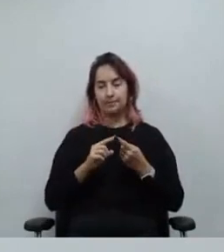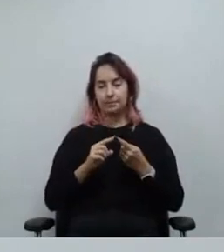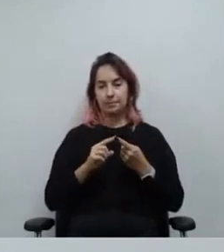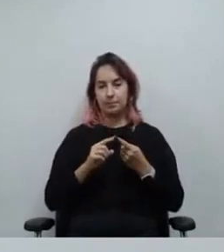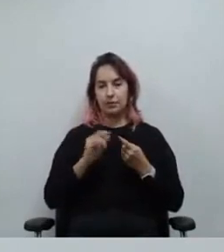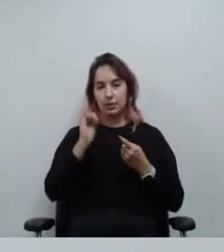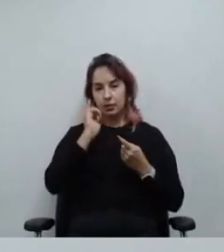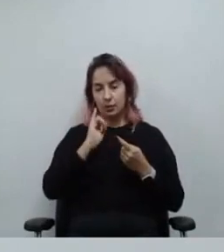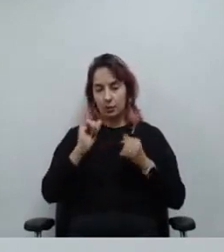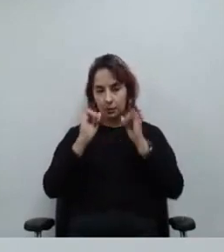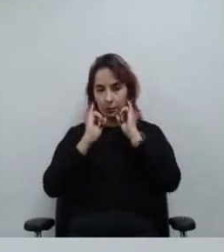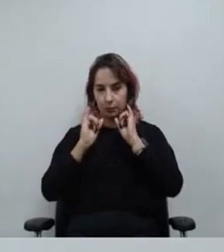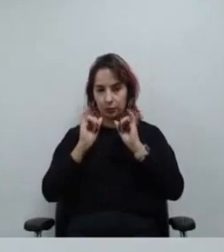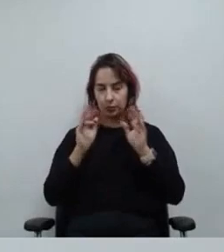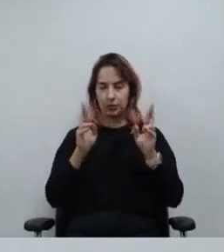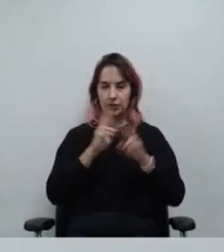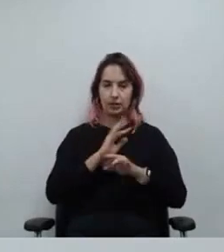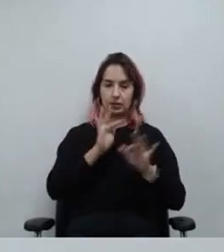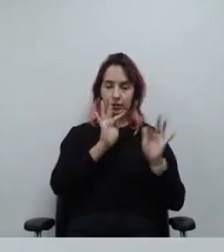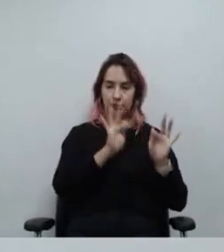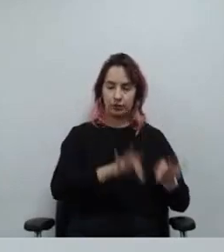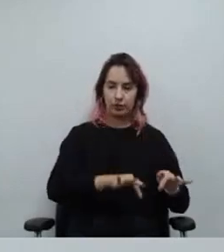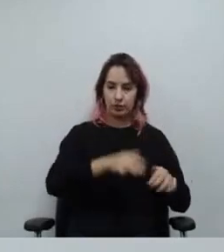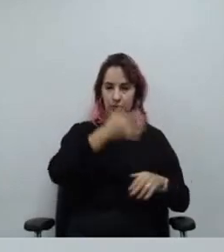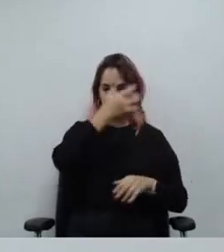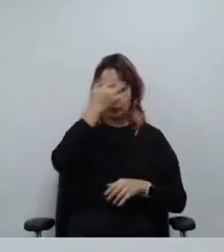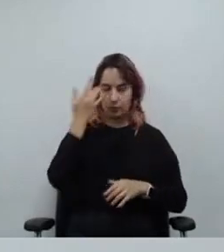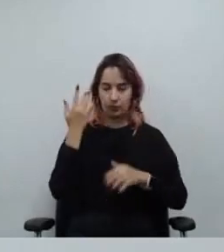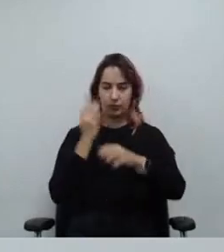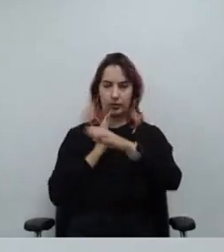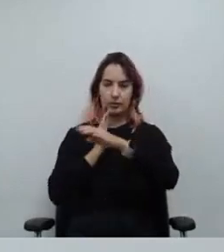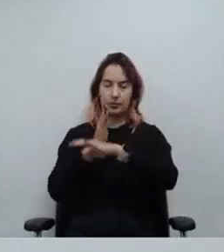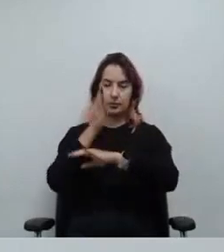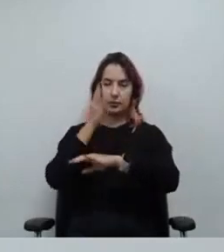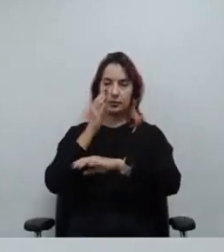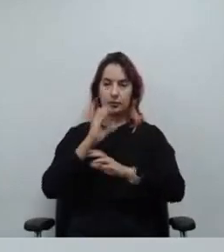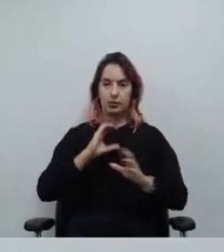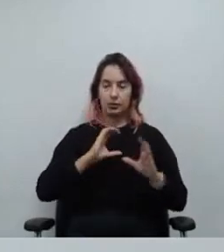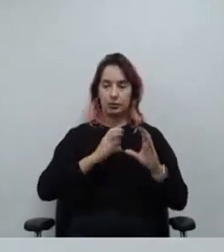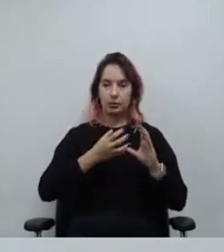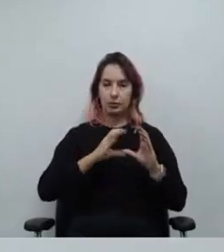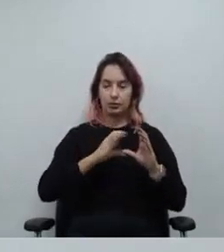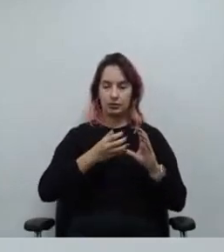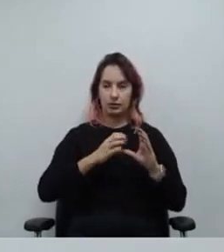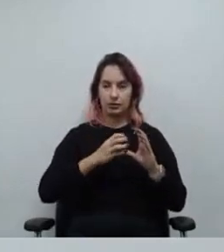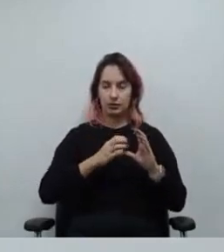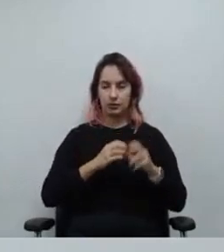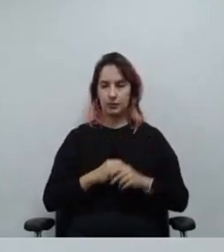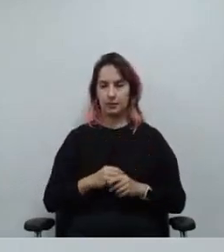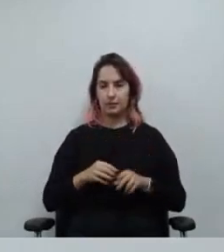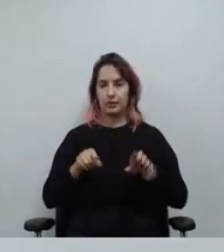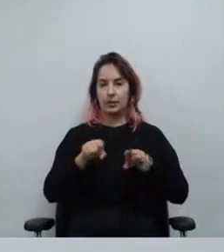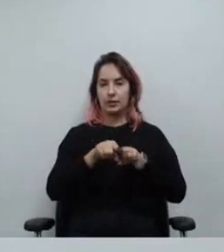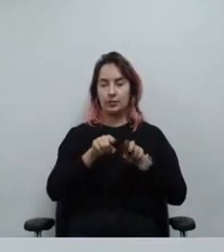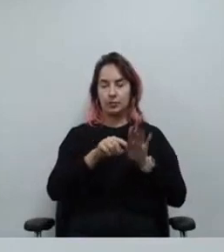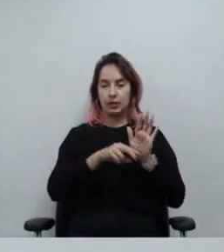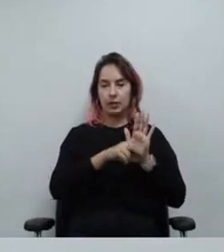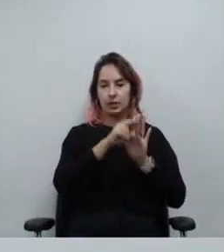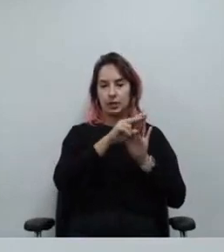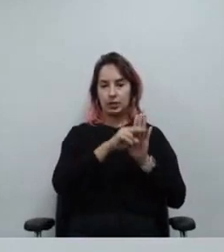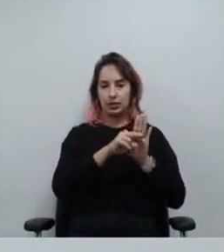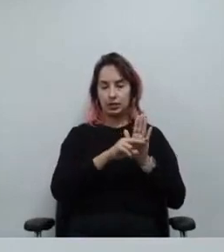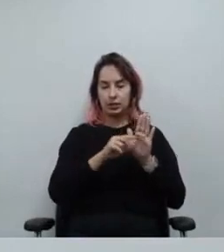Tornar pública a relação final de candidatos aprovados e aprovadas no concurso em ordem de classificação,